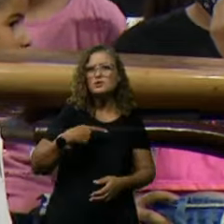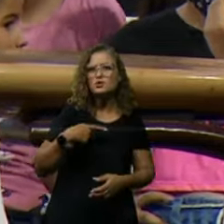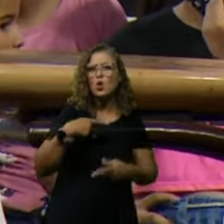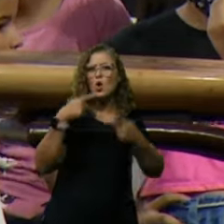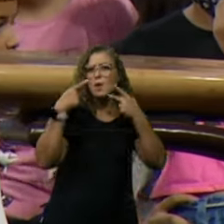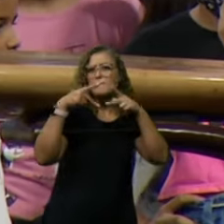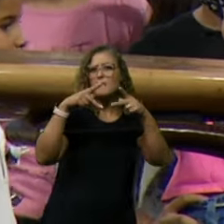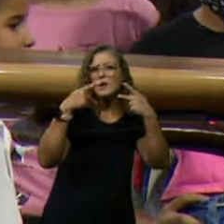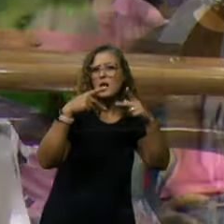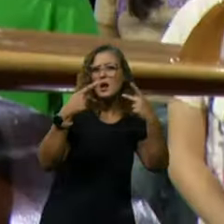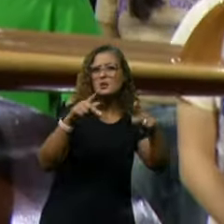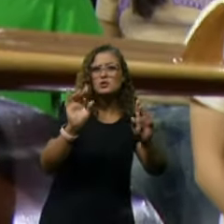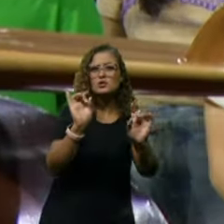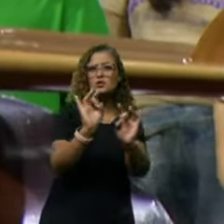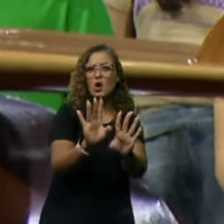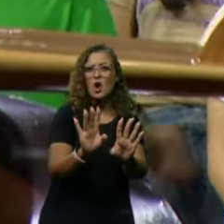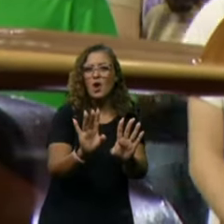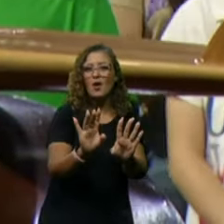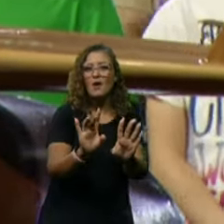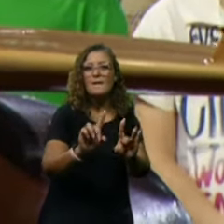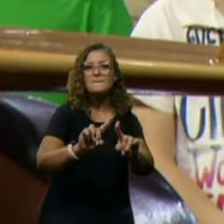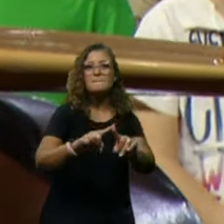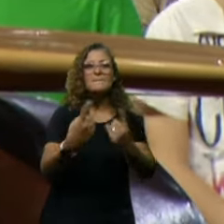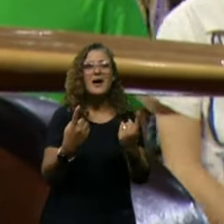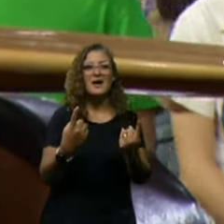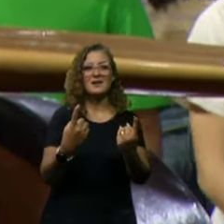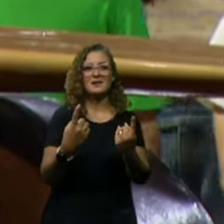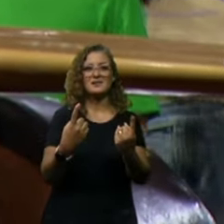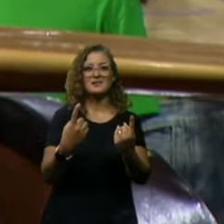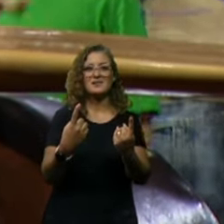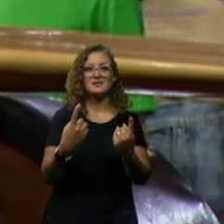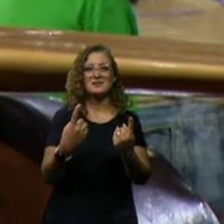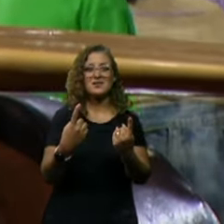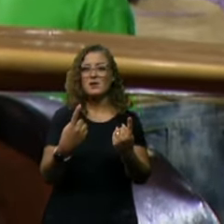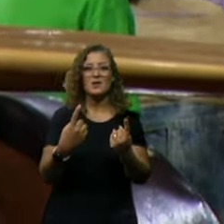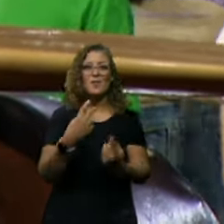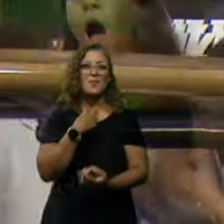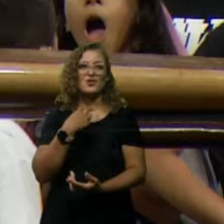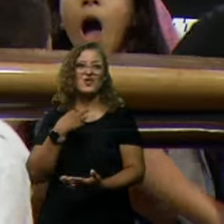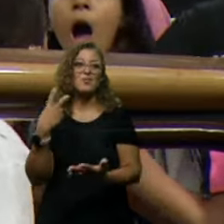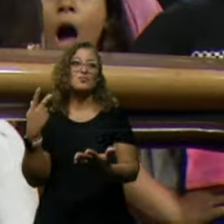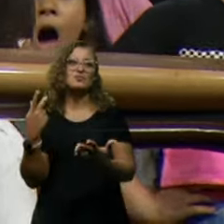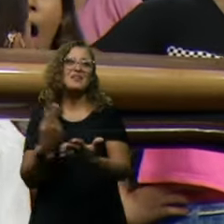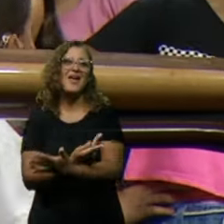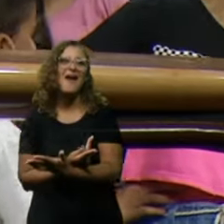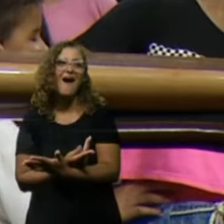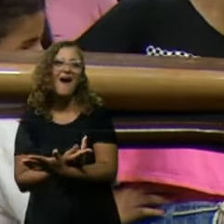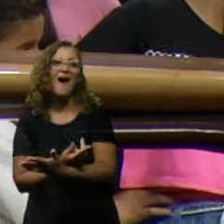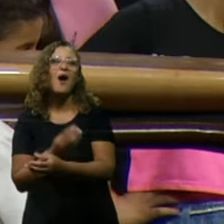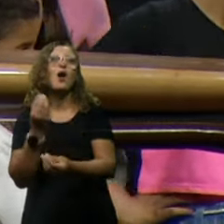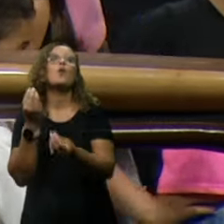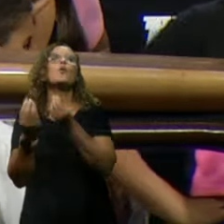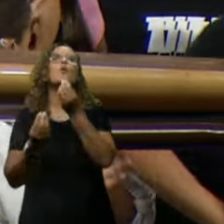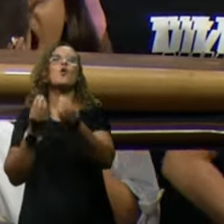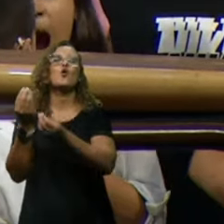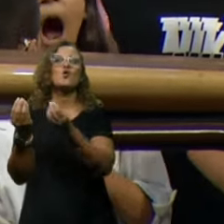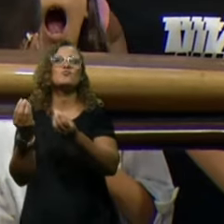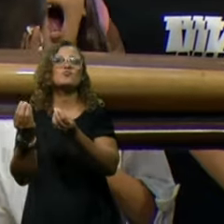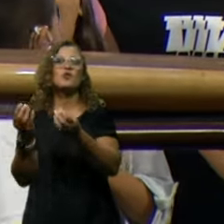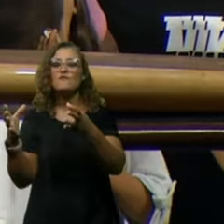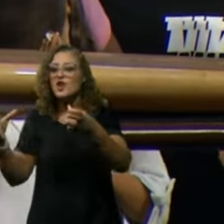o que são excelentes pregadores mais um dos erros que nós não podemos cometer É nos isolar